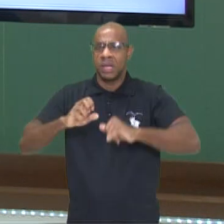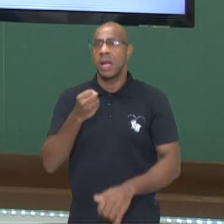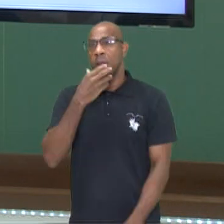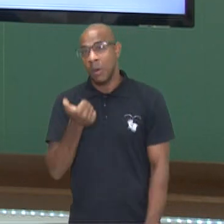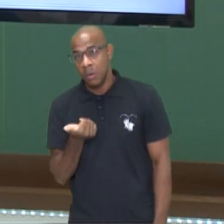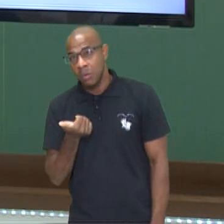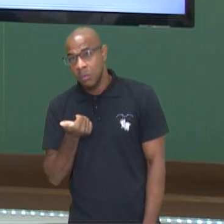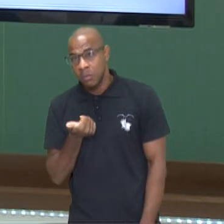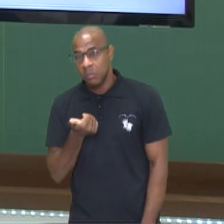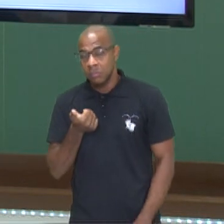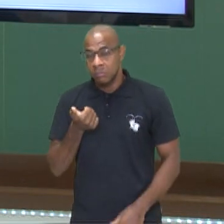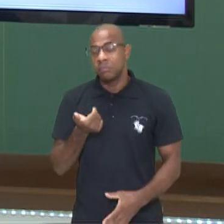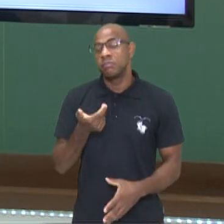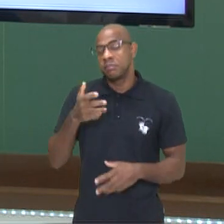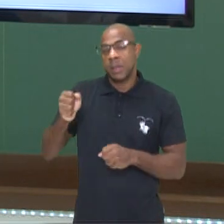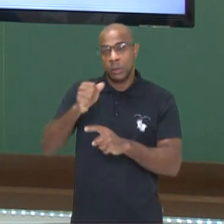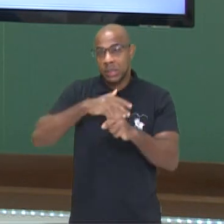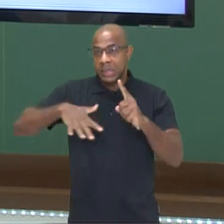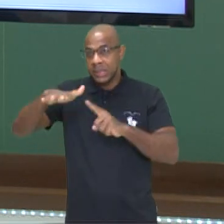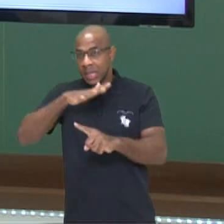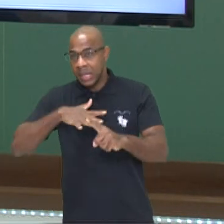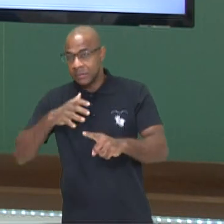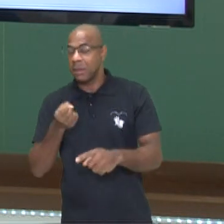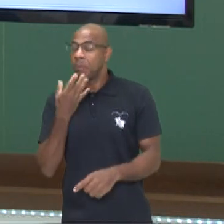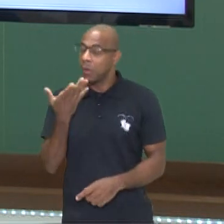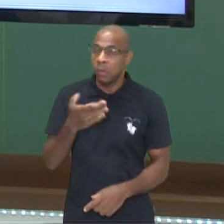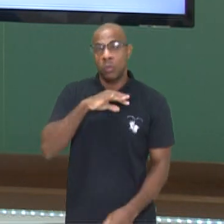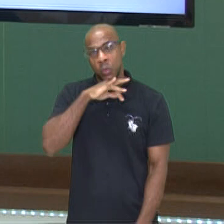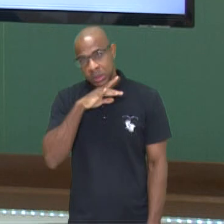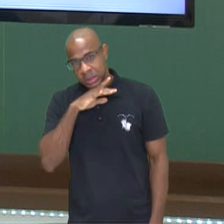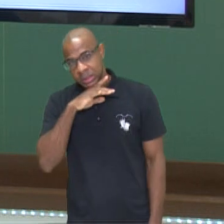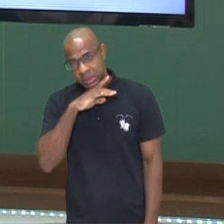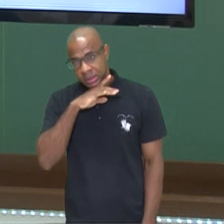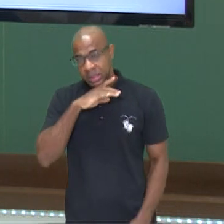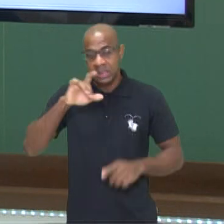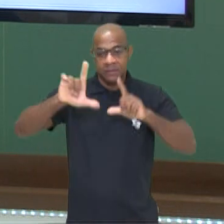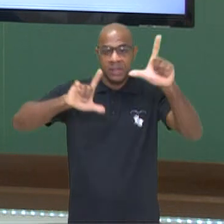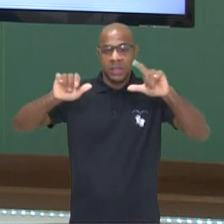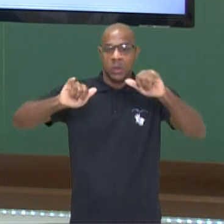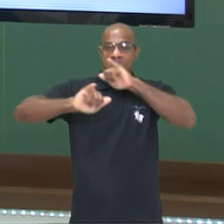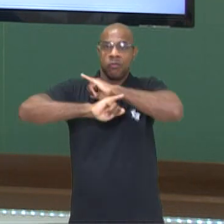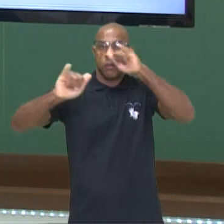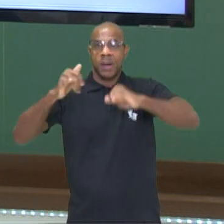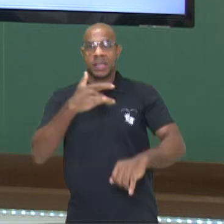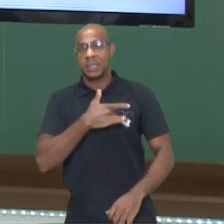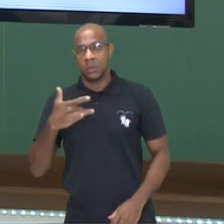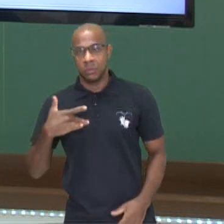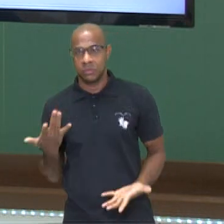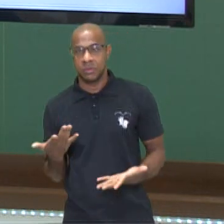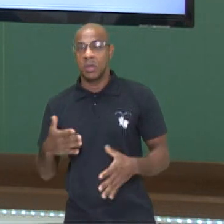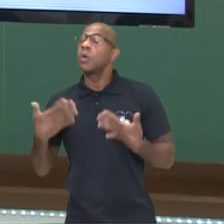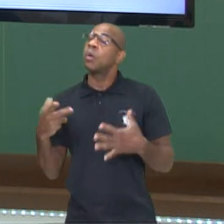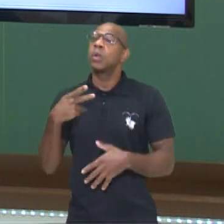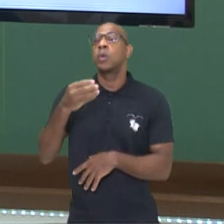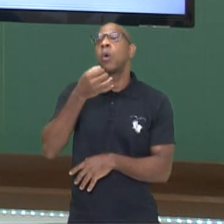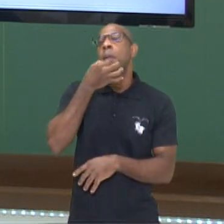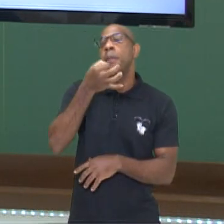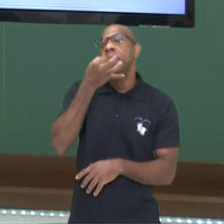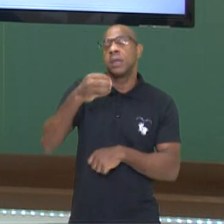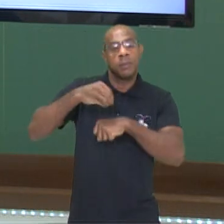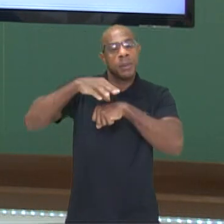para a população, para a sociedade? Você acha que não é positivo? Quais são os seus argumentos? Como que